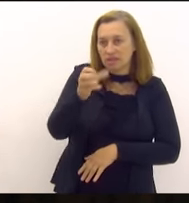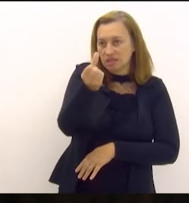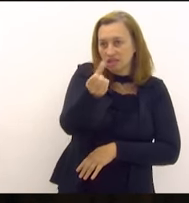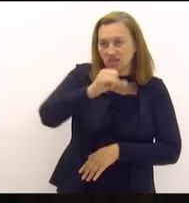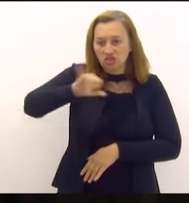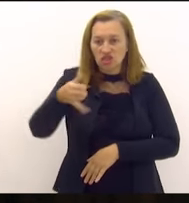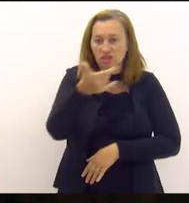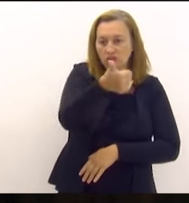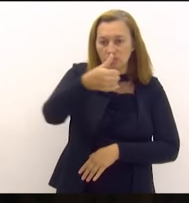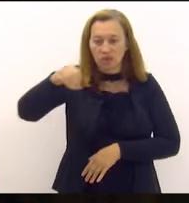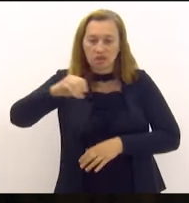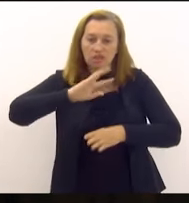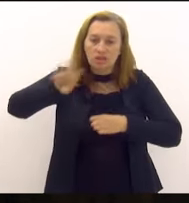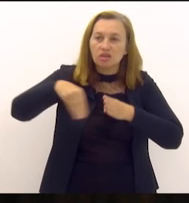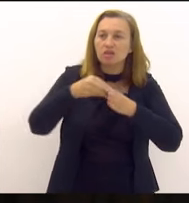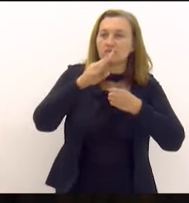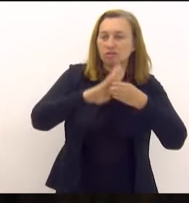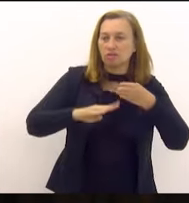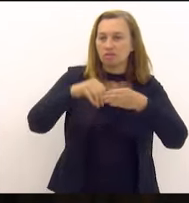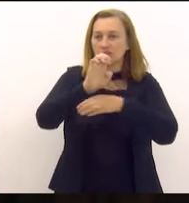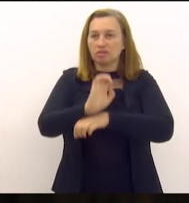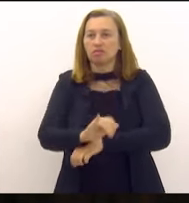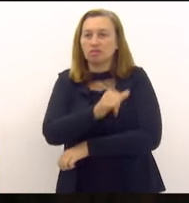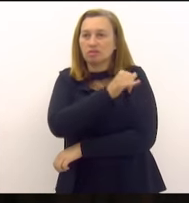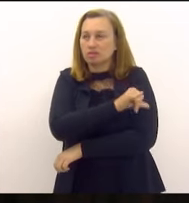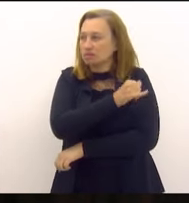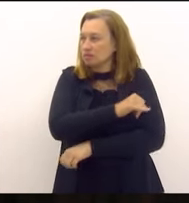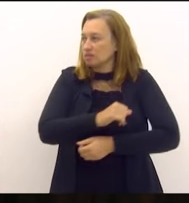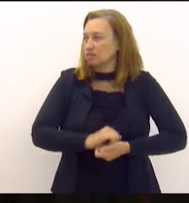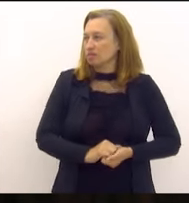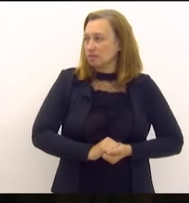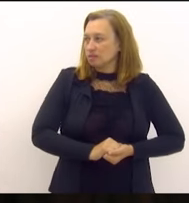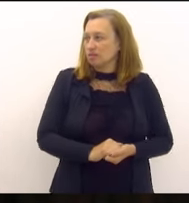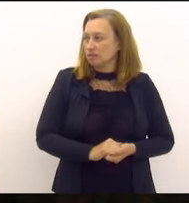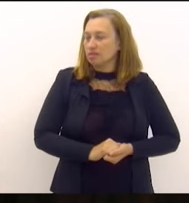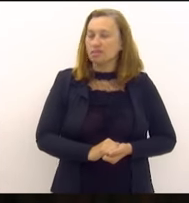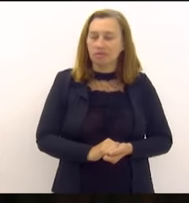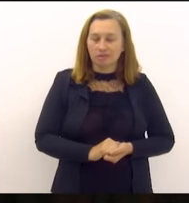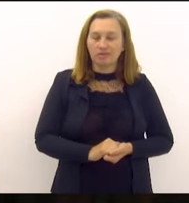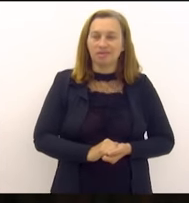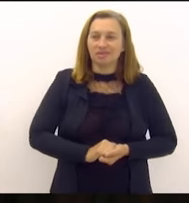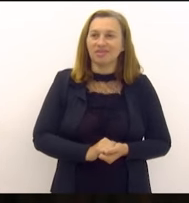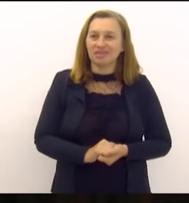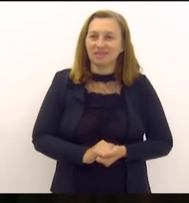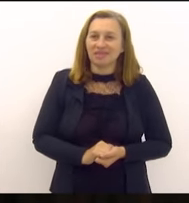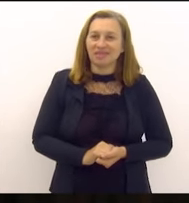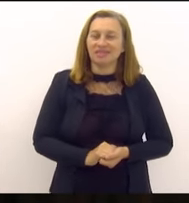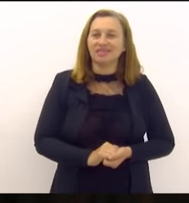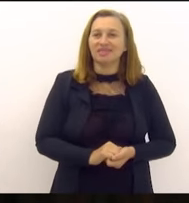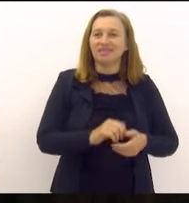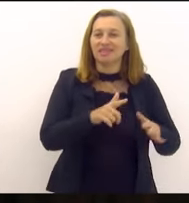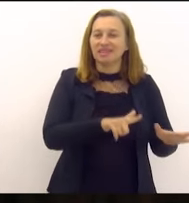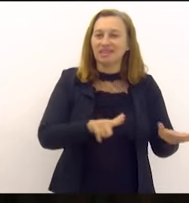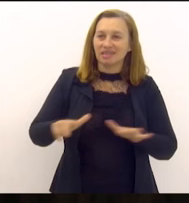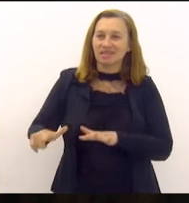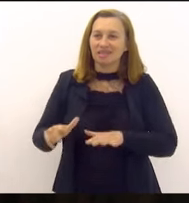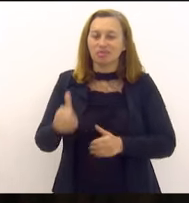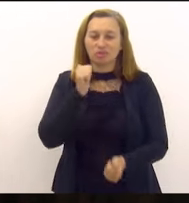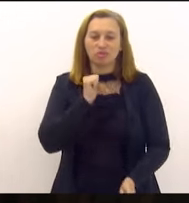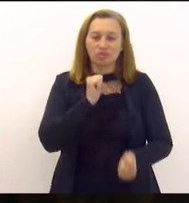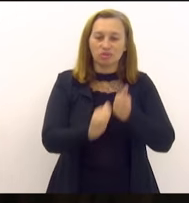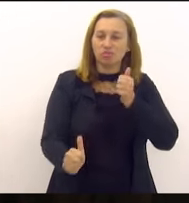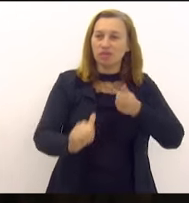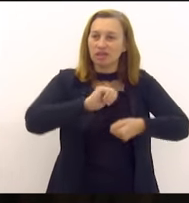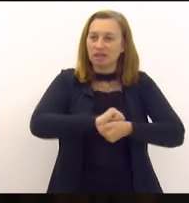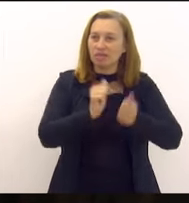5.645, de 6 de janeiro de 2010, para incluir no calendário oficial do Estado do Rio de Janeiro a Semana do Esporte